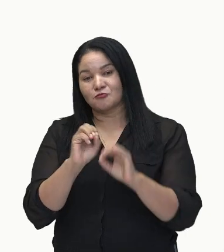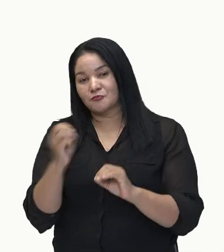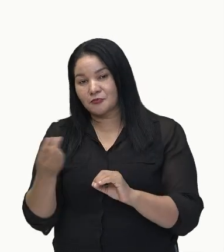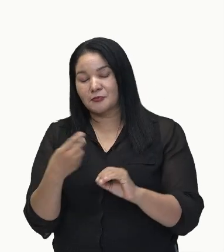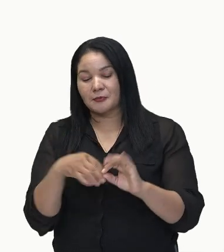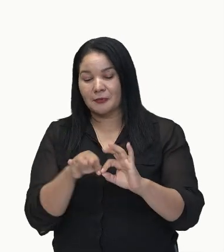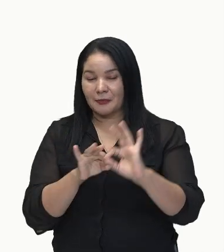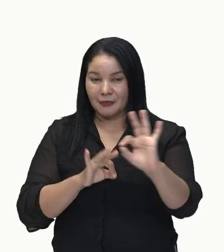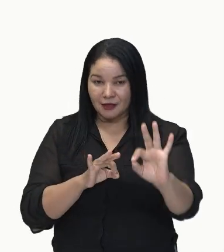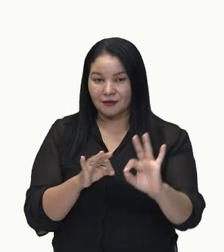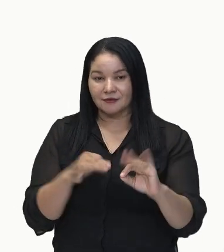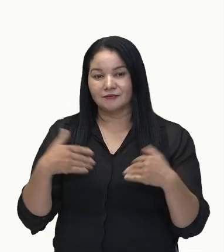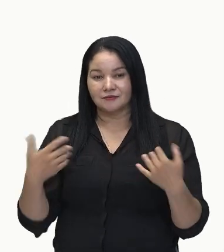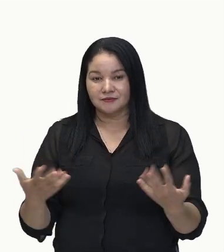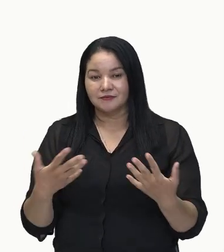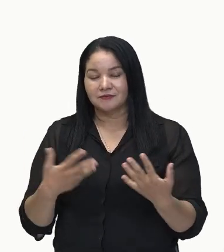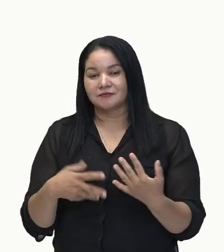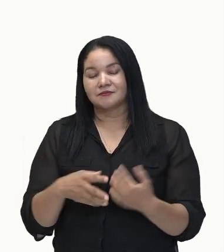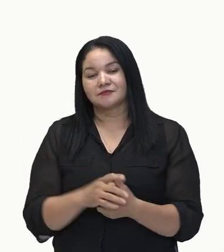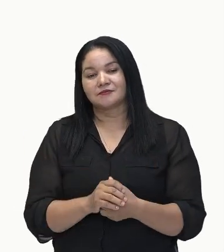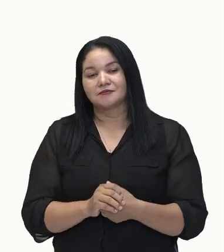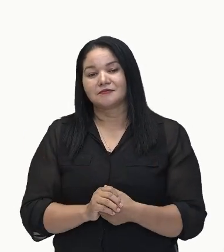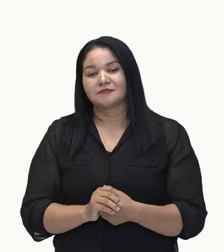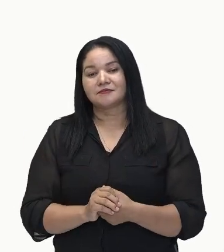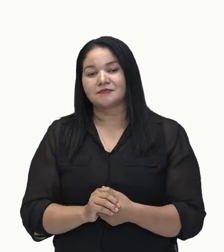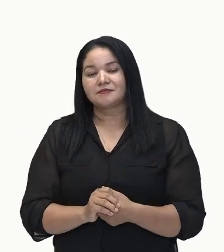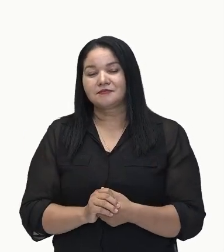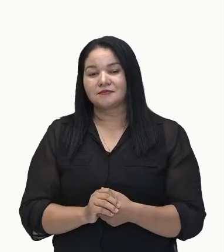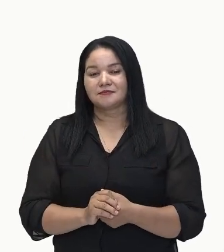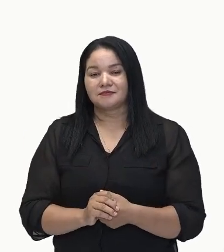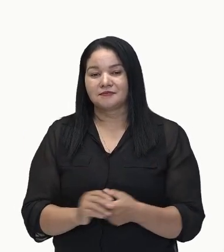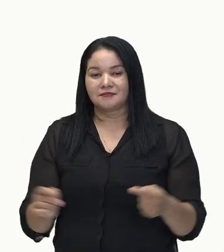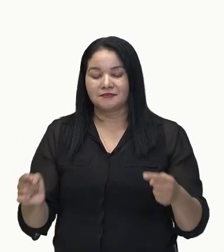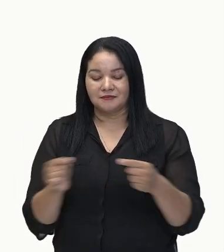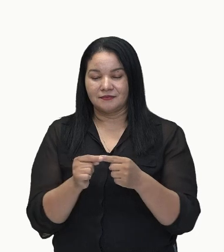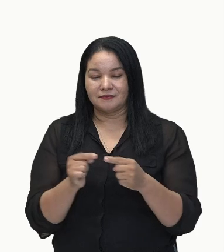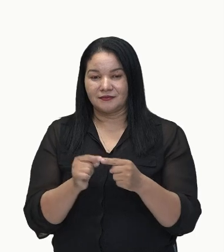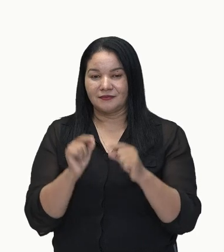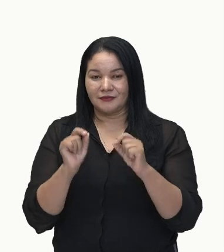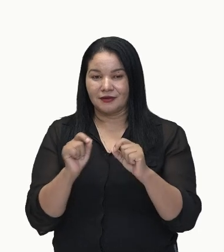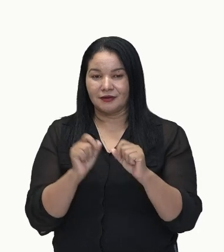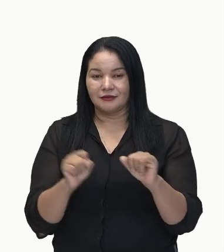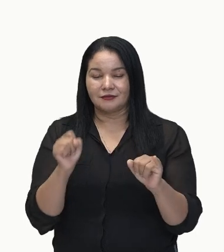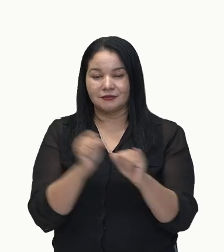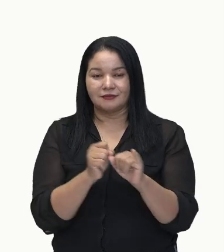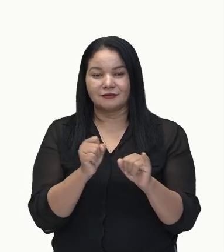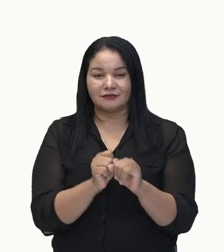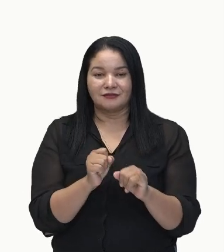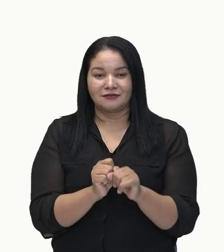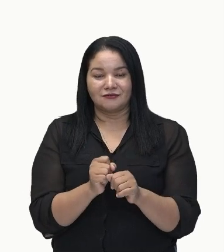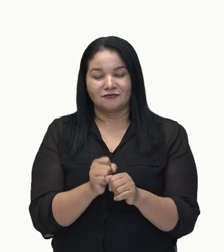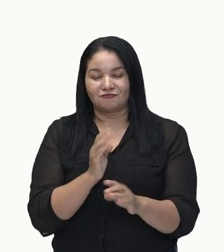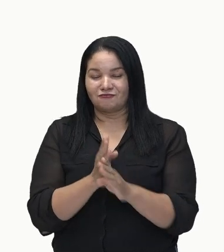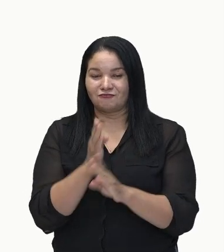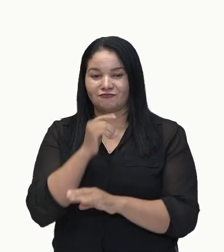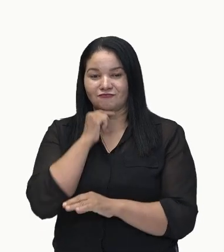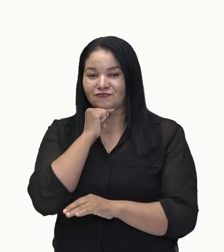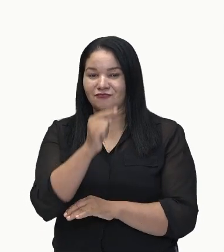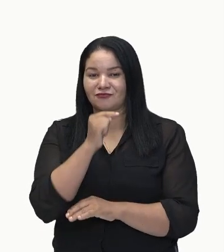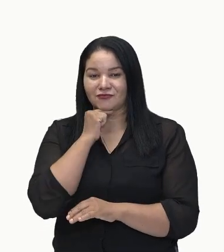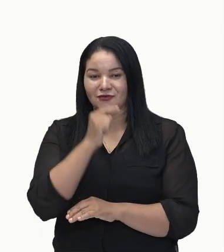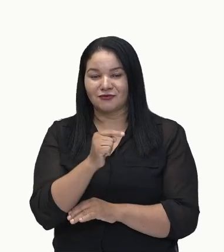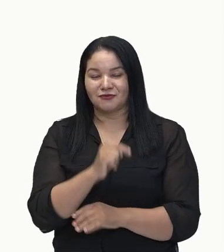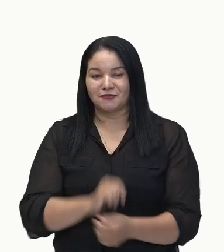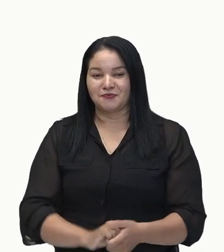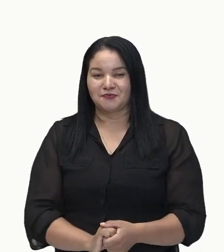Fazer indicando tempo ou distância, ele vai indicar sujeito inexistente. Muito bem, prosseguindo